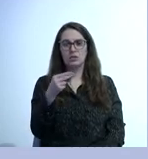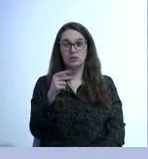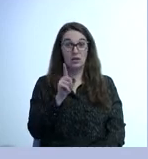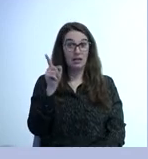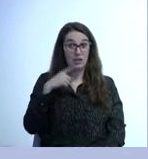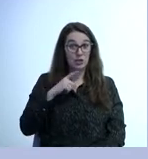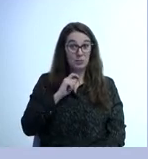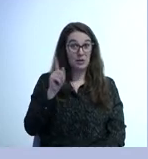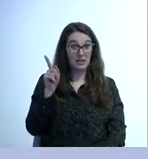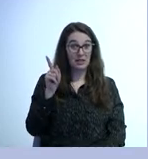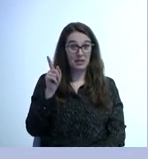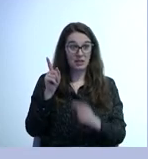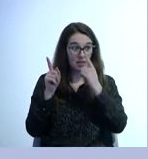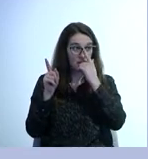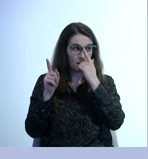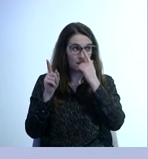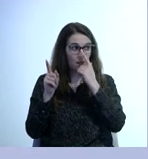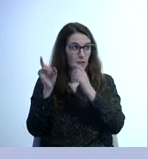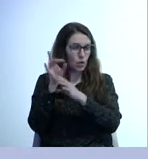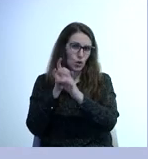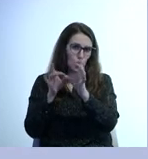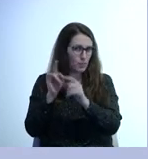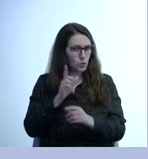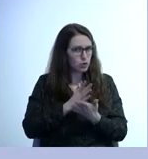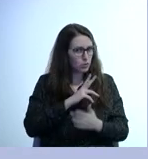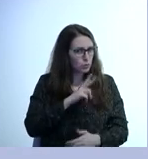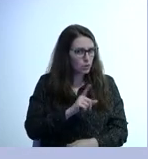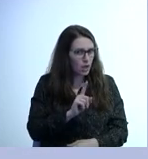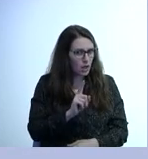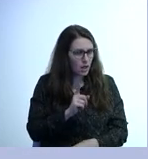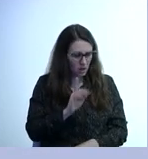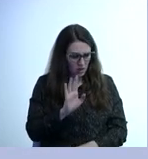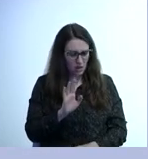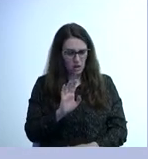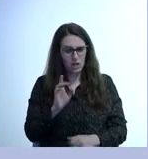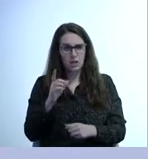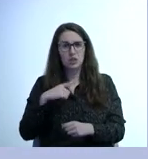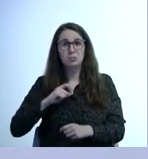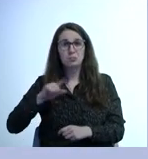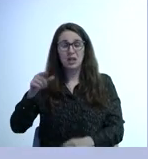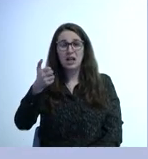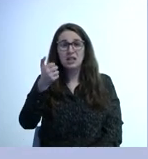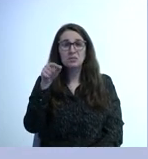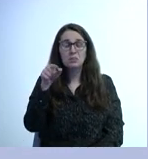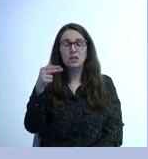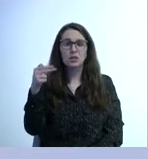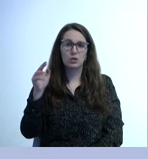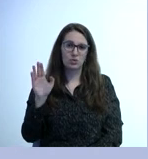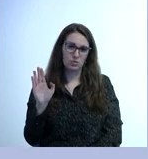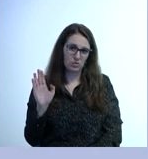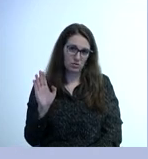Espanha, para ver como está na Europa, não é só Portugal, como dizia há pouco, é 15 mil euros.